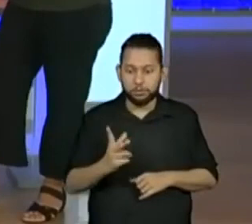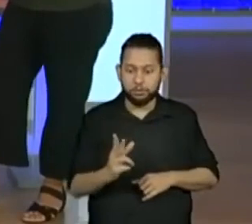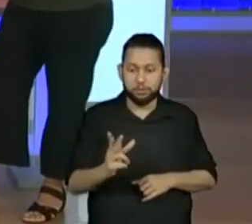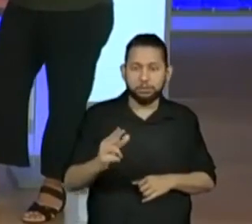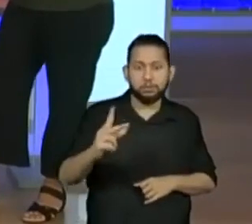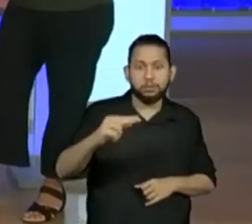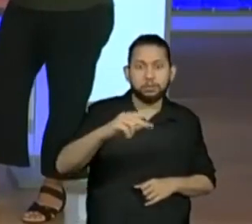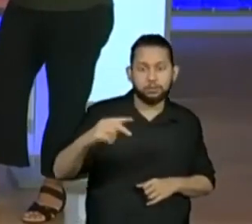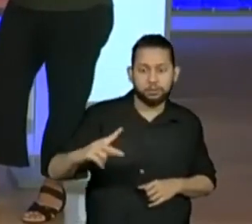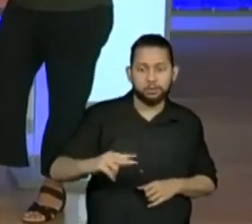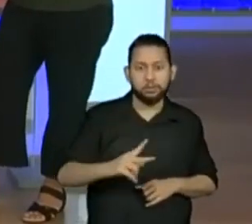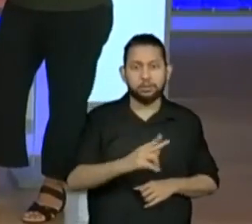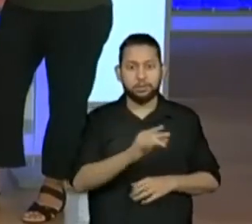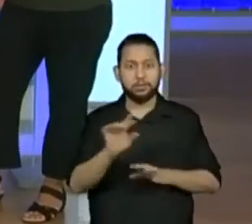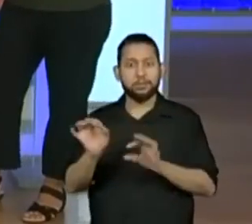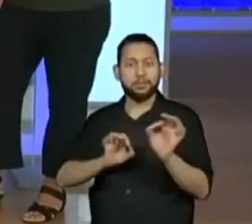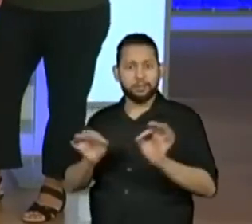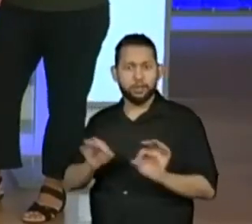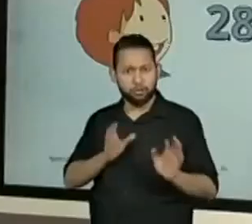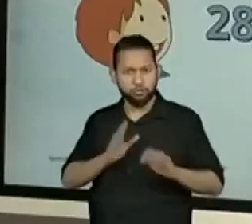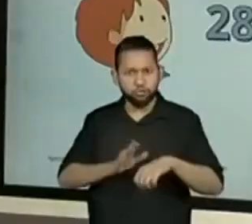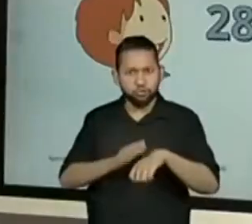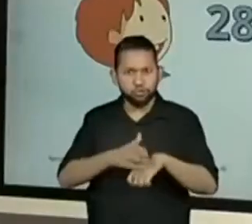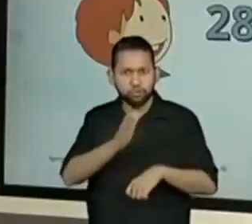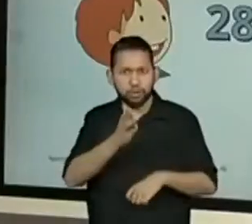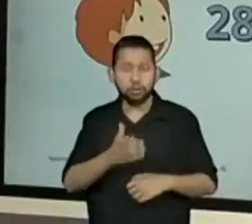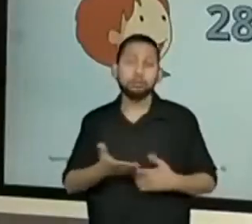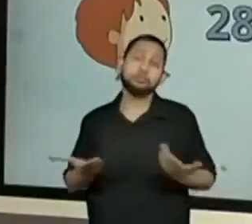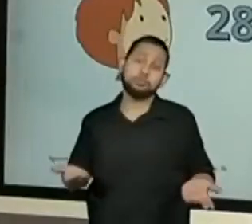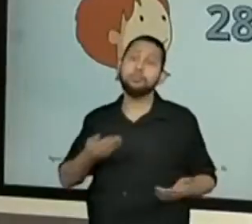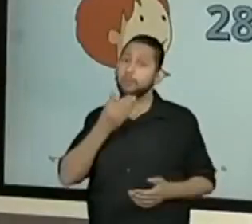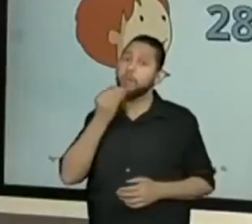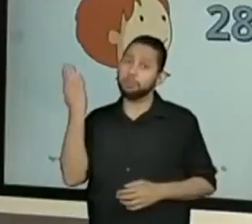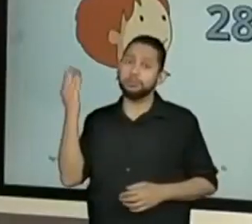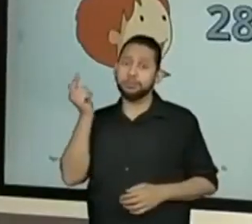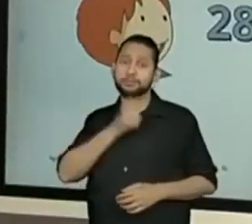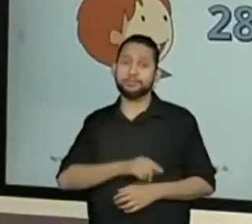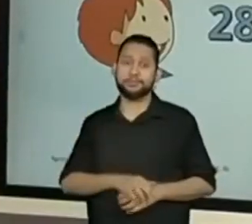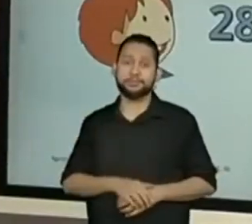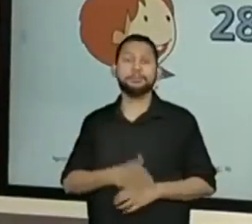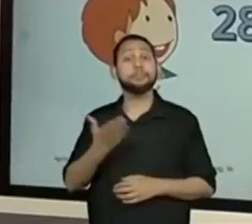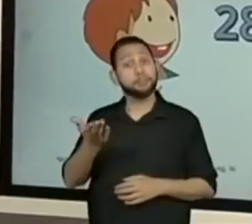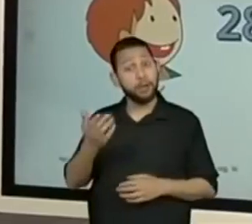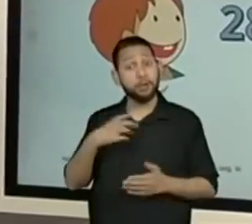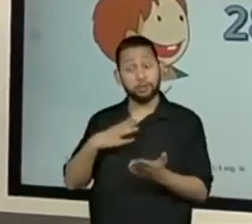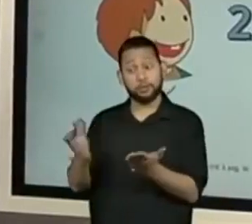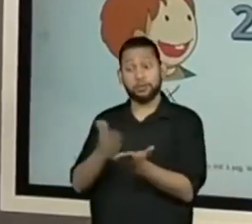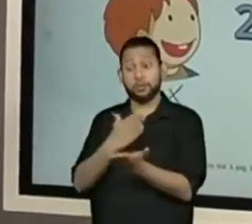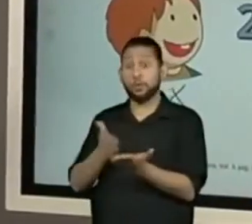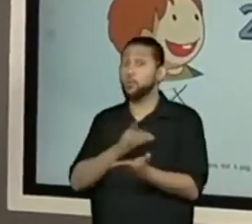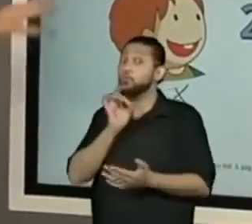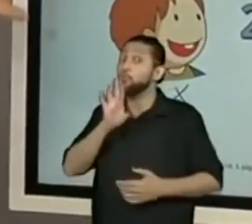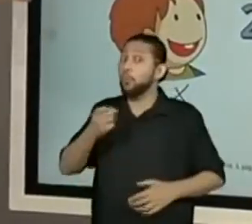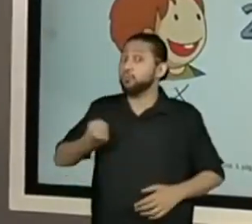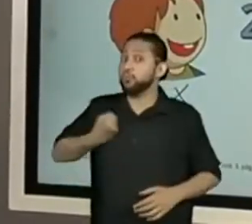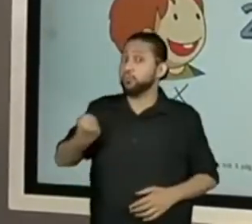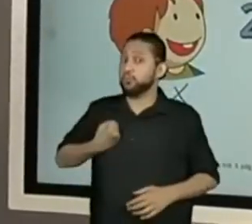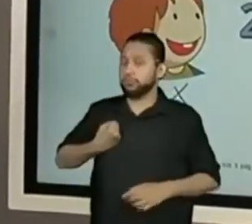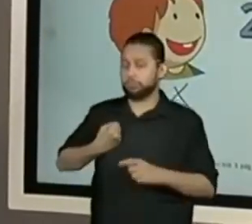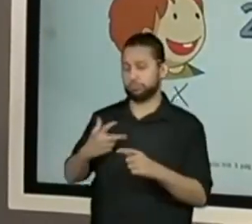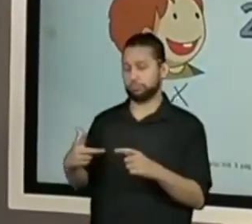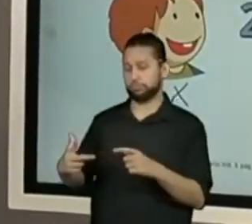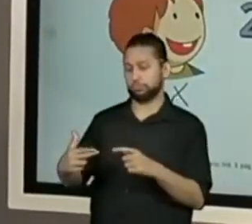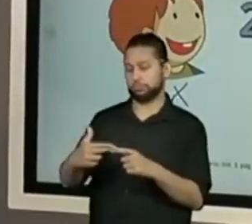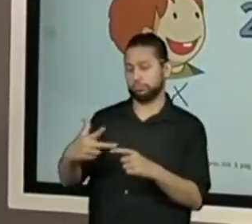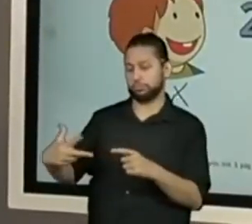produtos e depois organizá-lo? Pois é, foi isso que o Matheus fez. Ele recortou apenas os números e aí